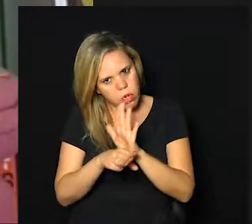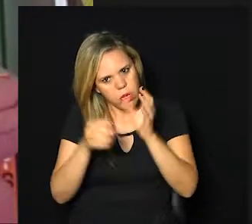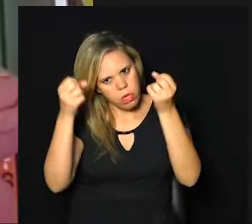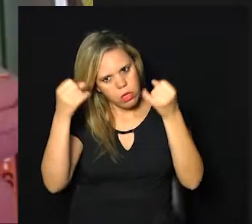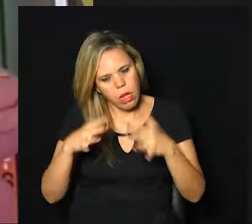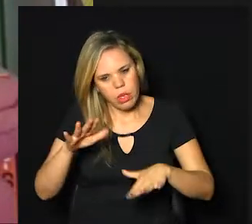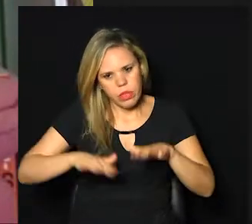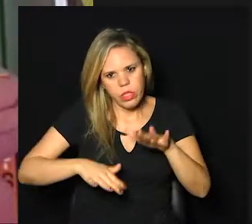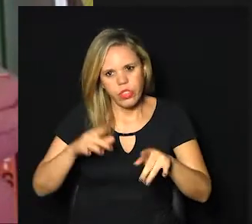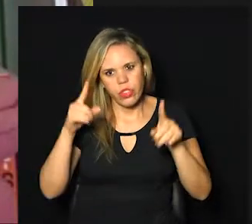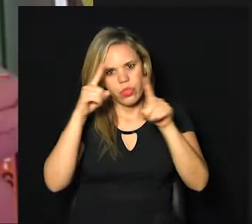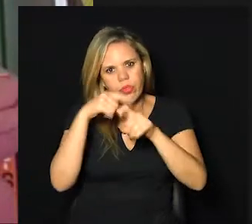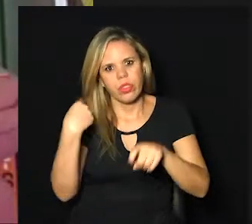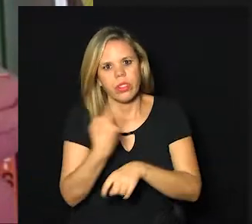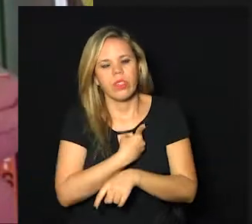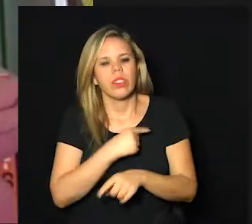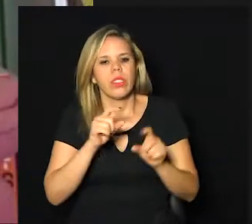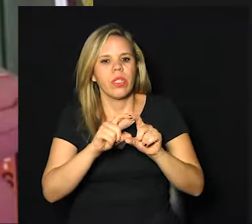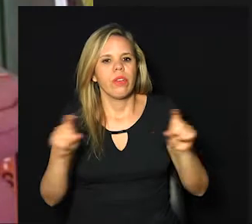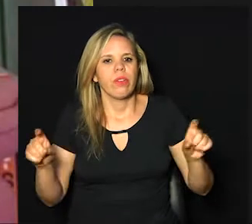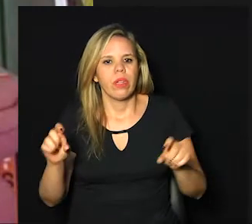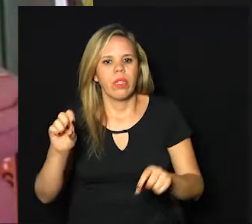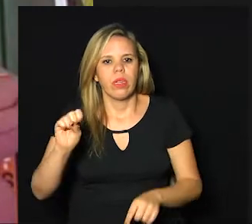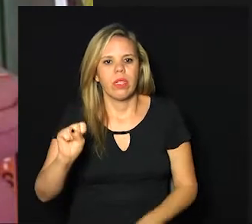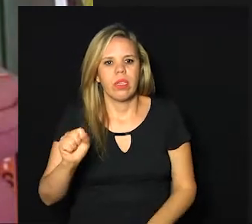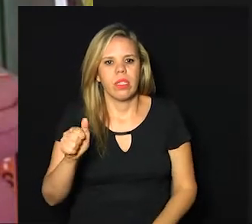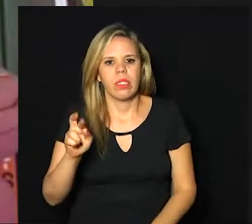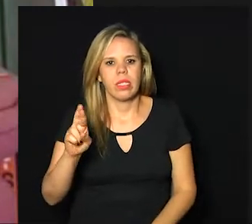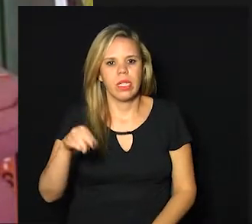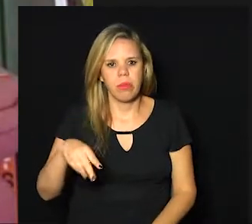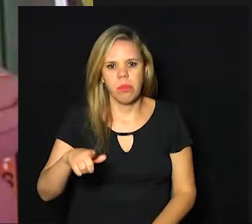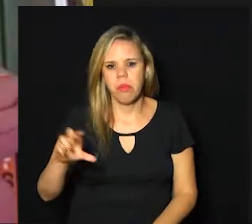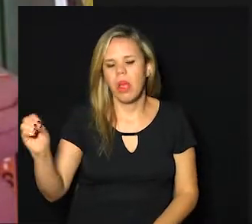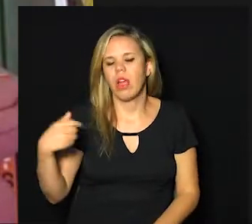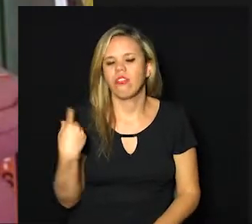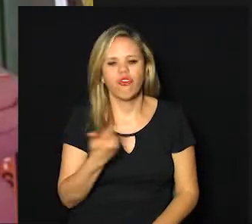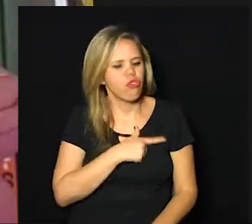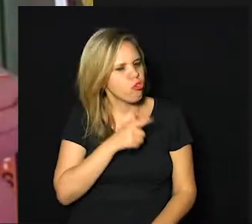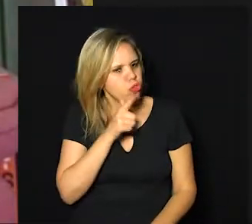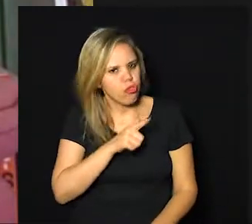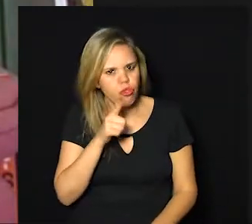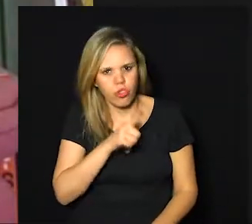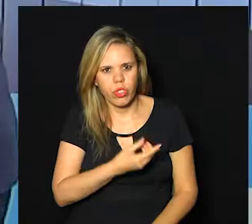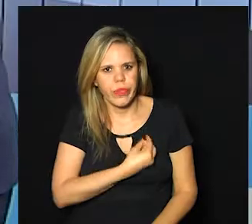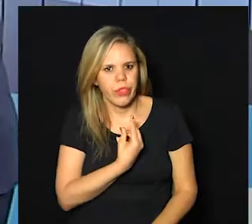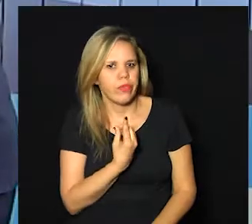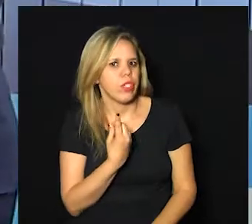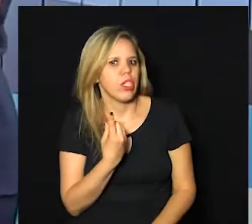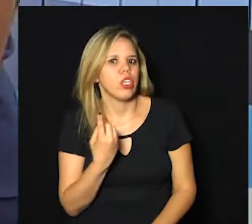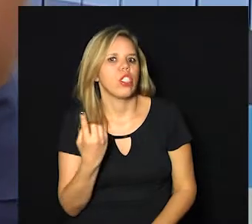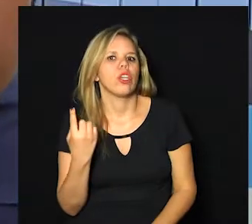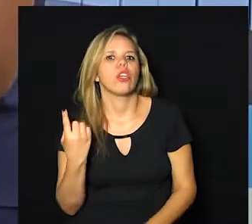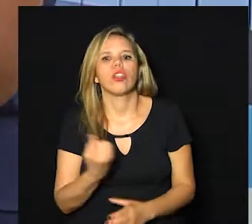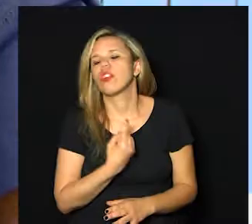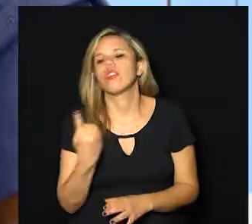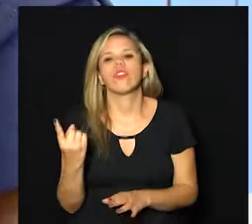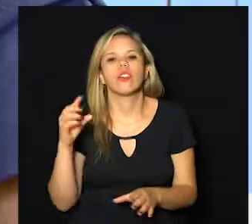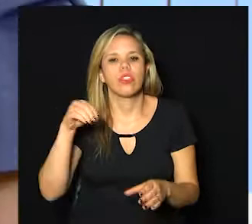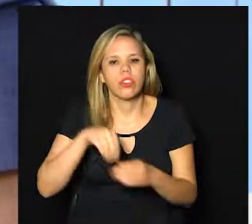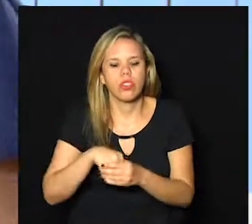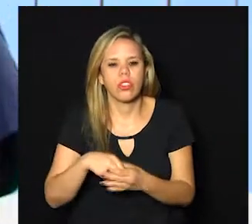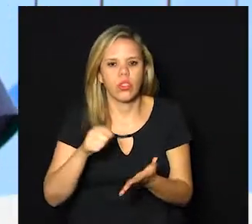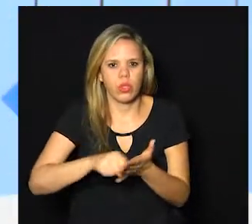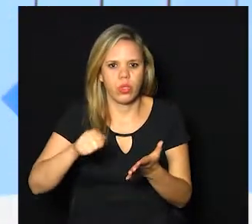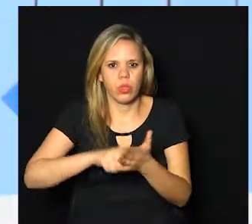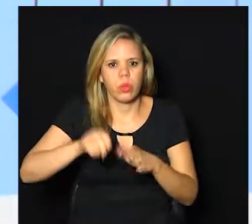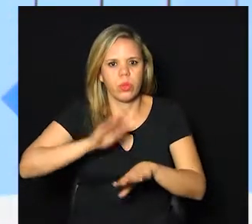muito difícil. A gente tem uma frase do Saramago, né? A gente não consegue ver a ilha inteira estando dentro dela. O Então é escritor muito José difícil Saramago, você. né, que